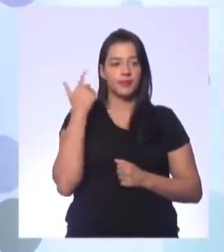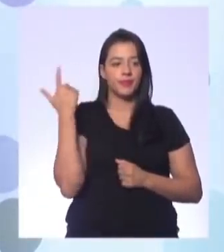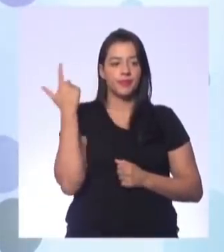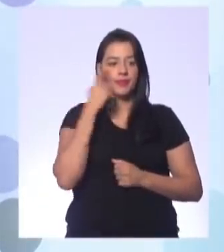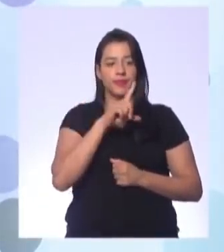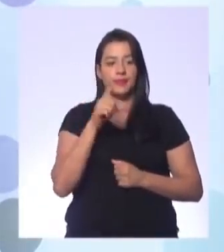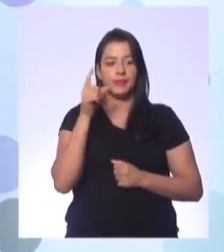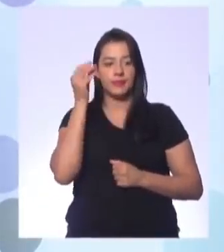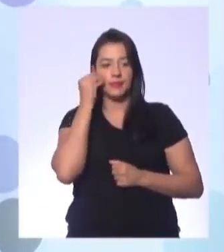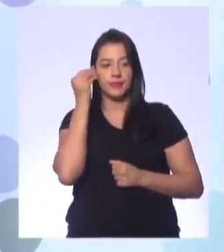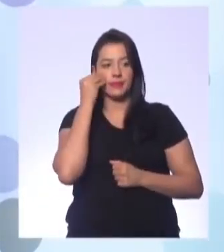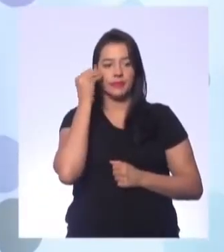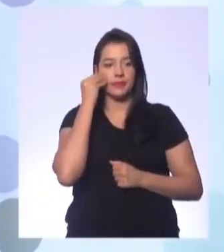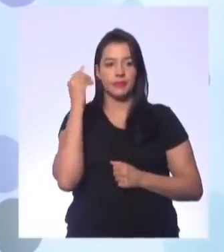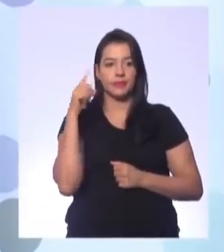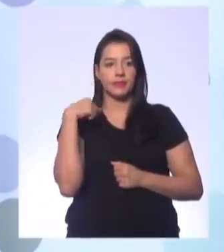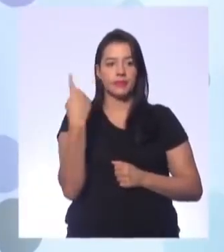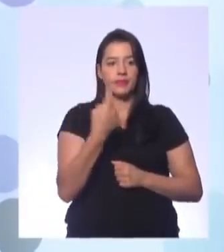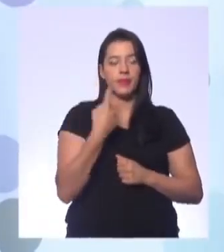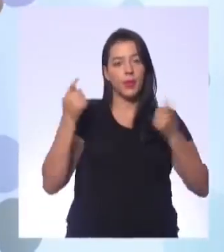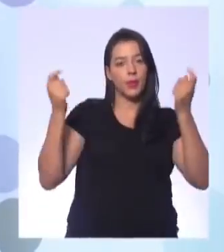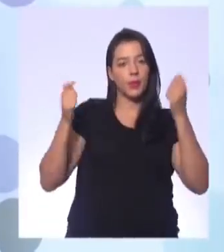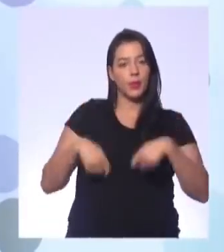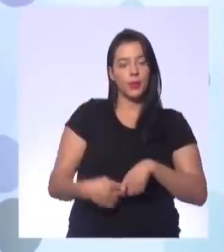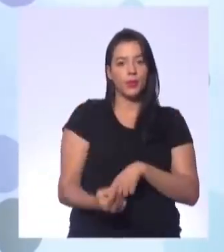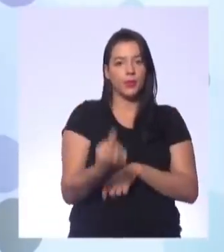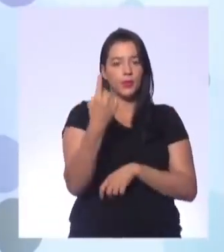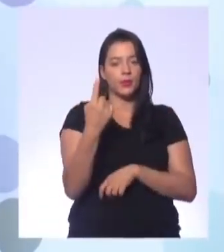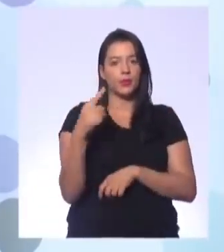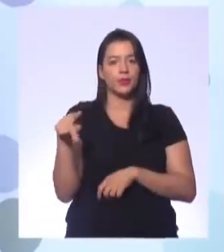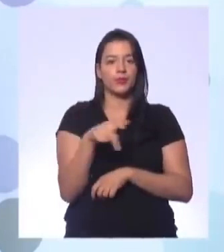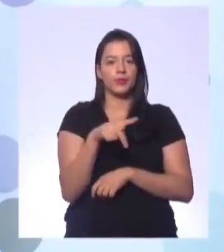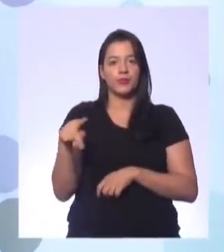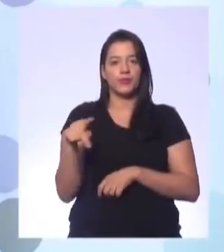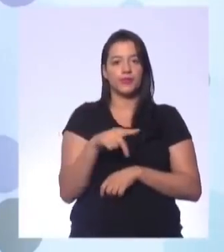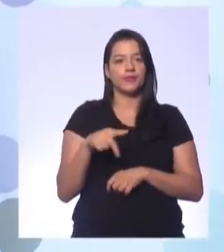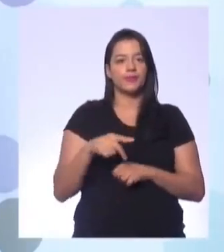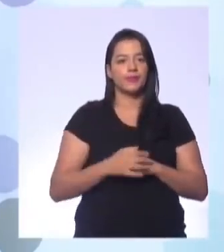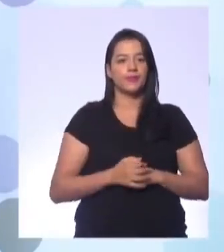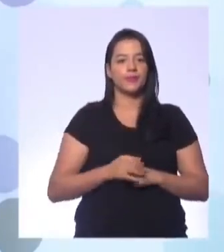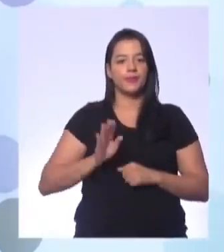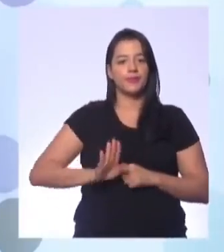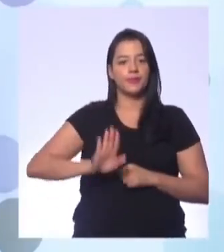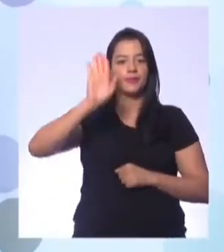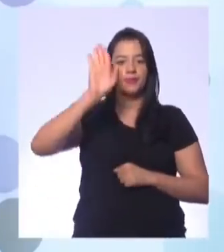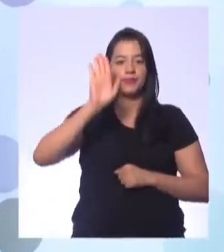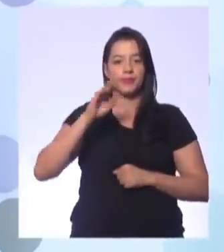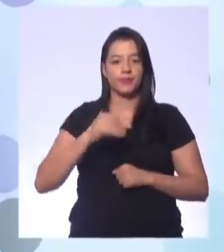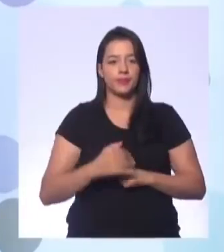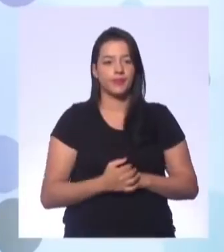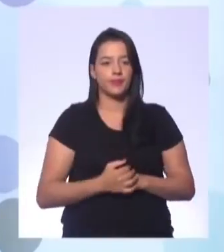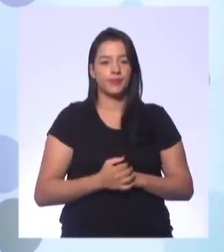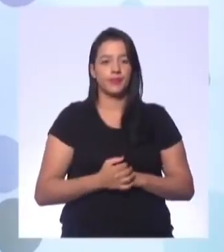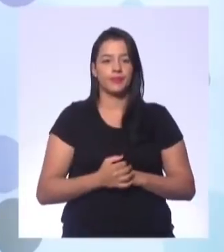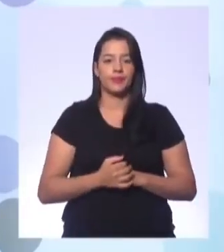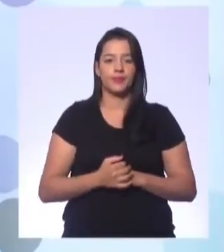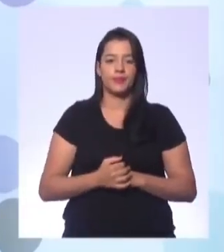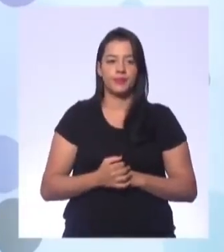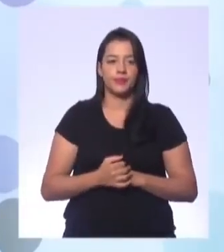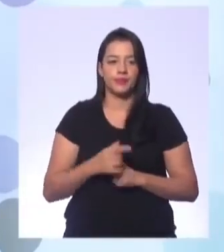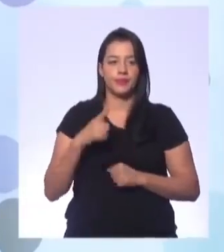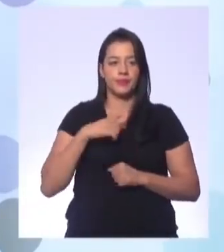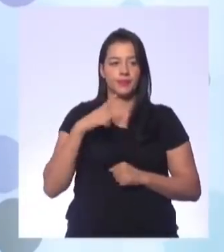os macs Vamos tentar resolvendo aqui a gente consegue um professor participar que ergueu a mão aí será que a gente consegue